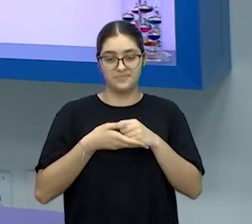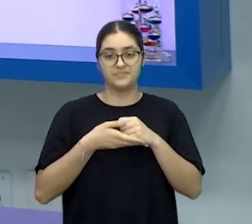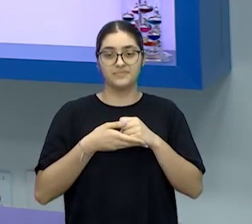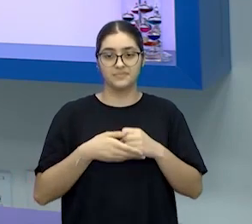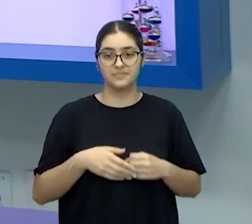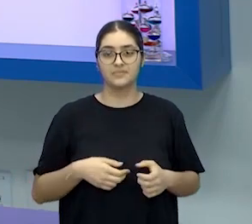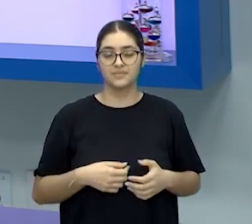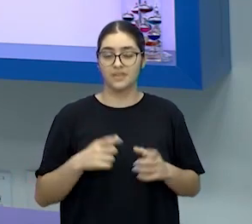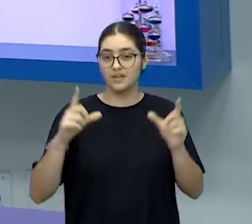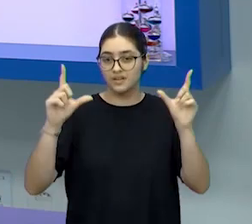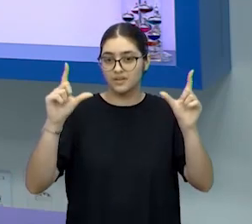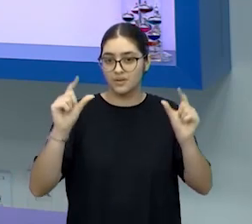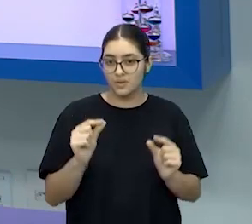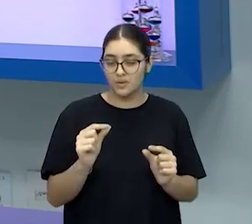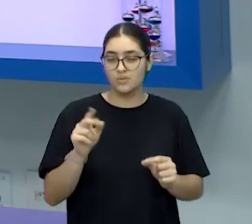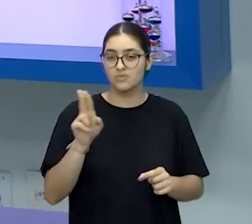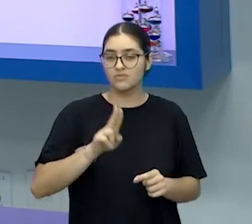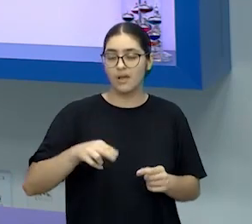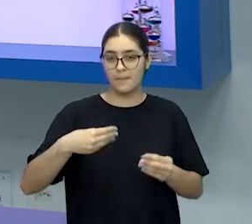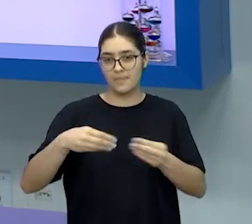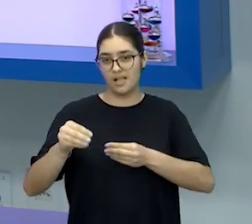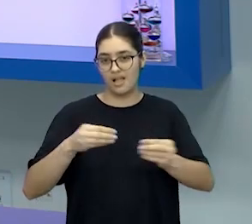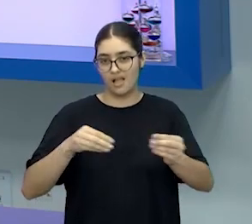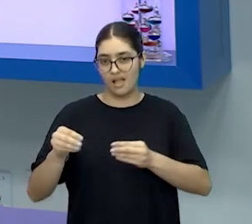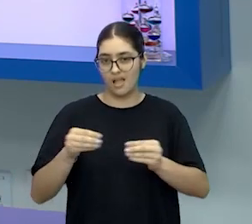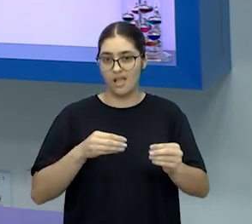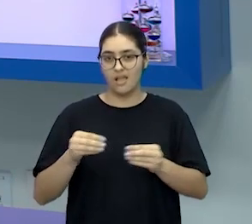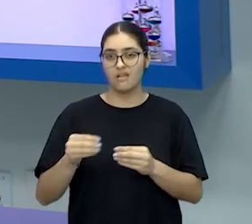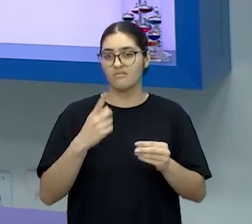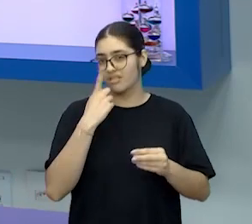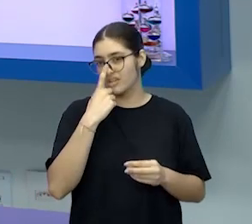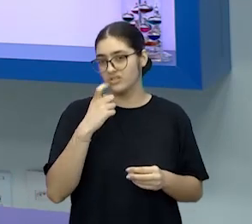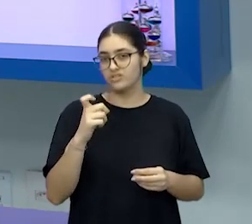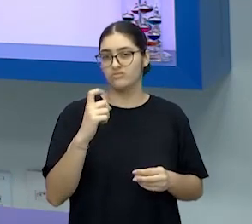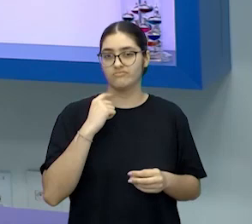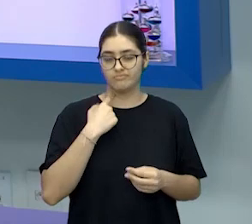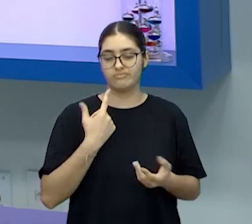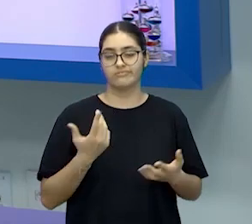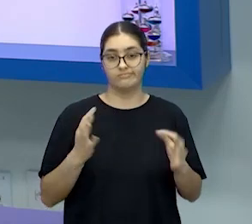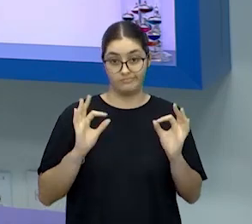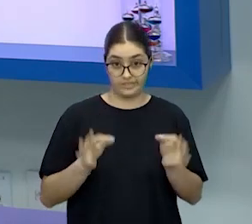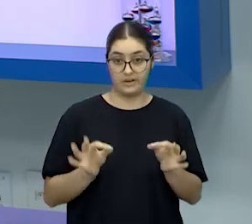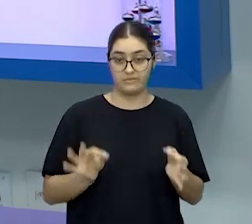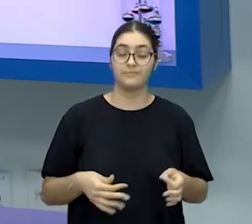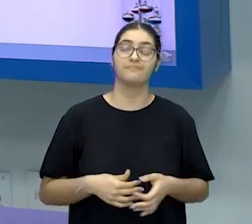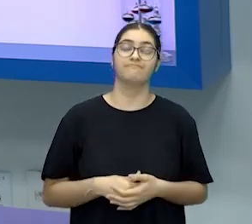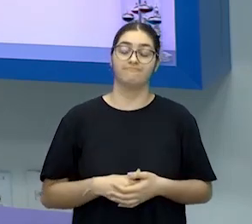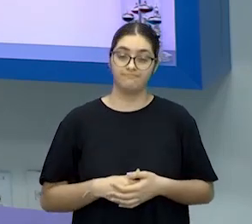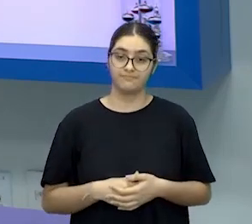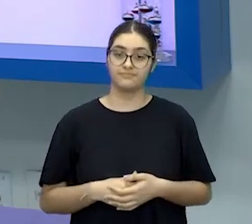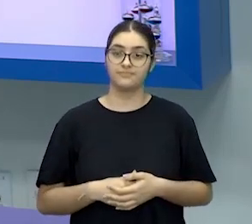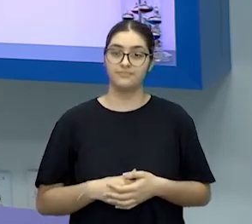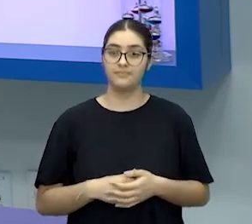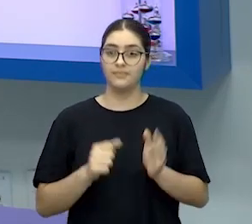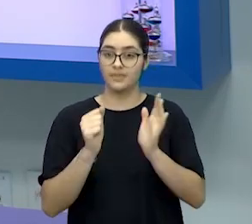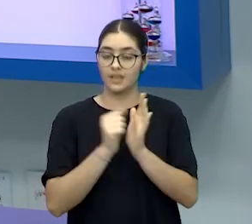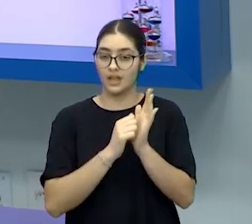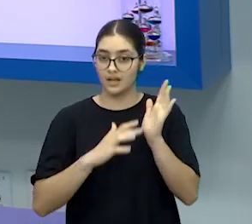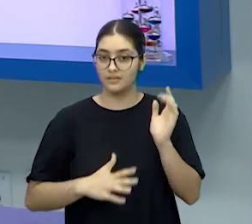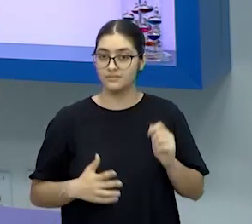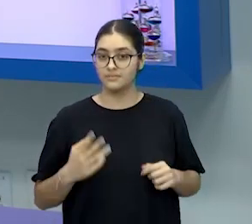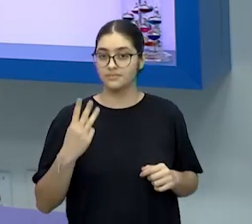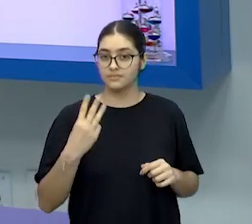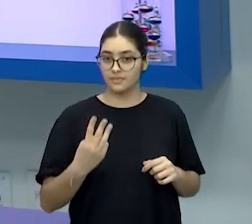relação aí à redução do uso de plástico, né, redução de lixo, tá bom? Então, gente, atividade